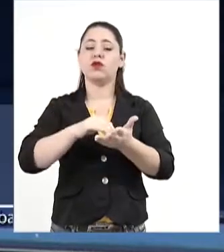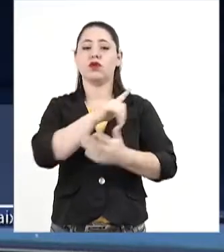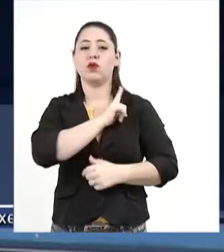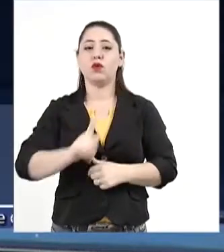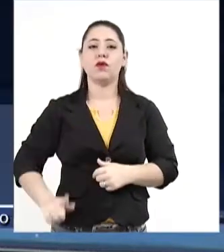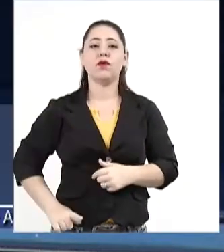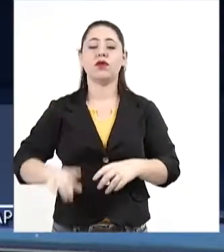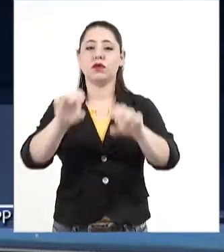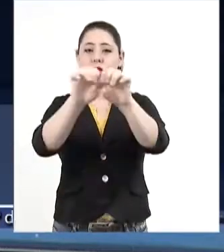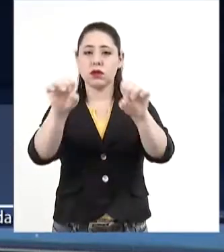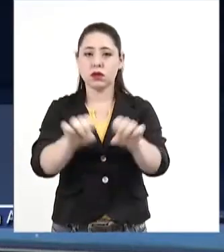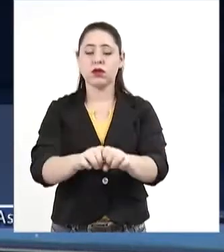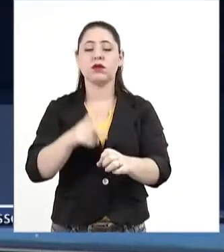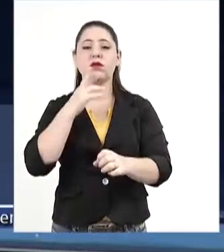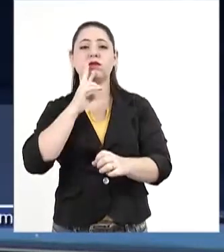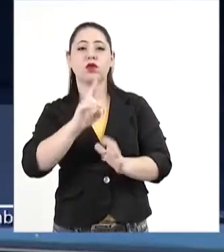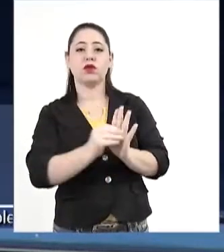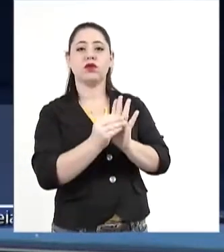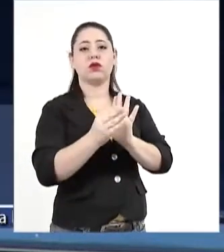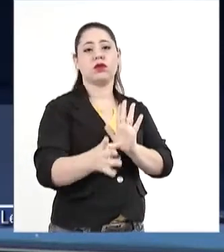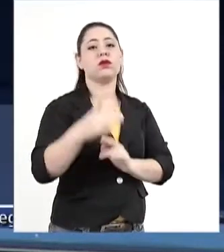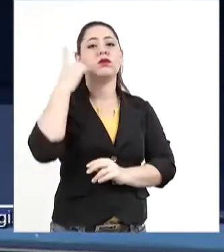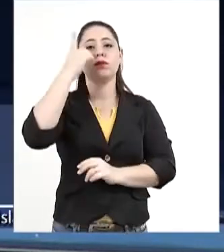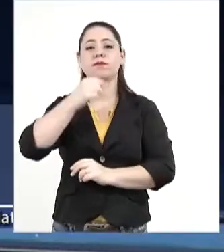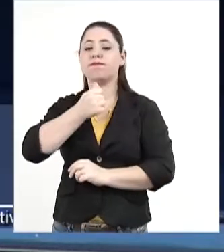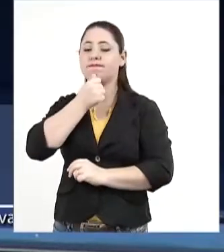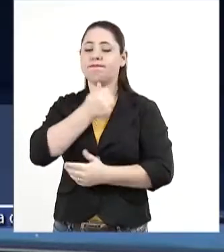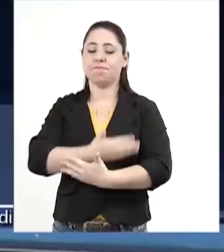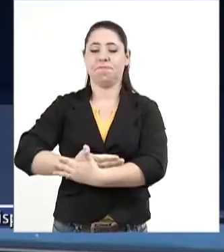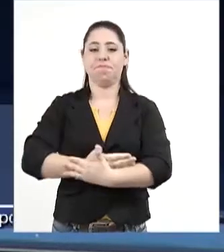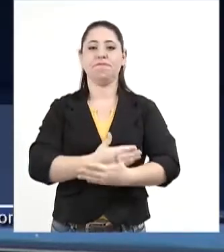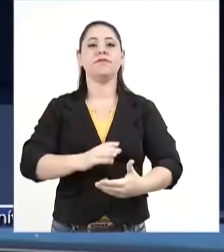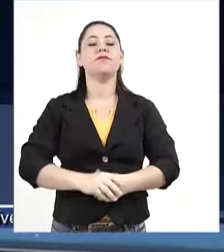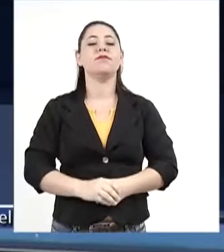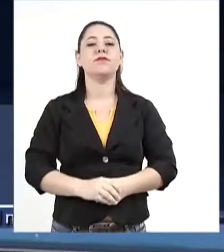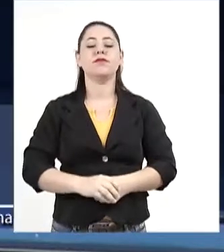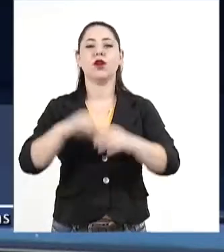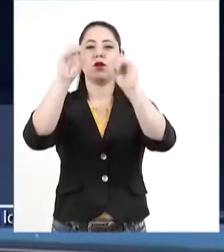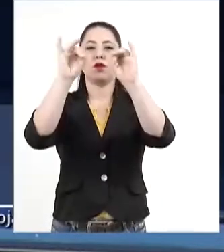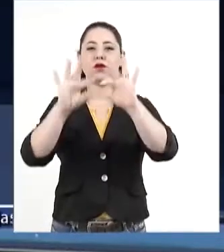Estratégica, respondendo indicação do deputado Neno Razuc. Ofício da